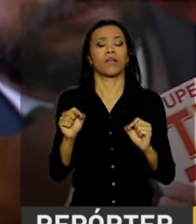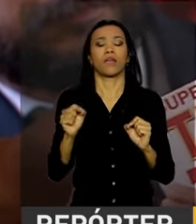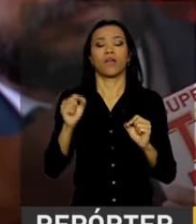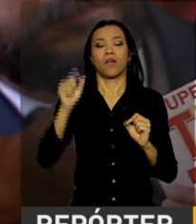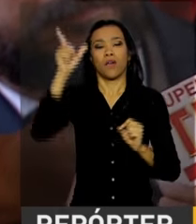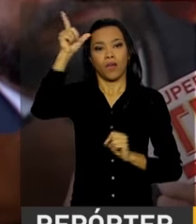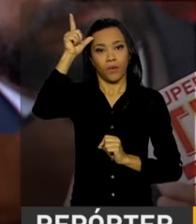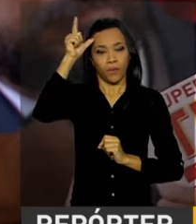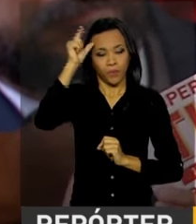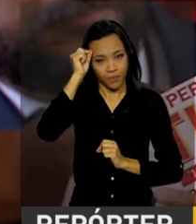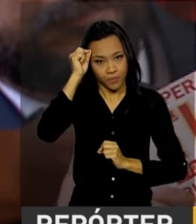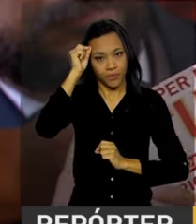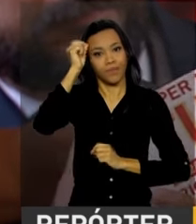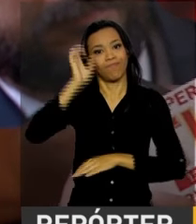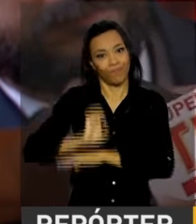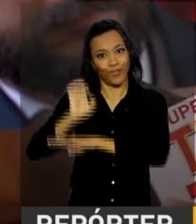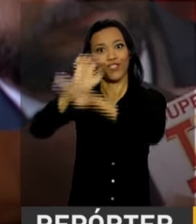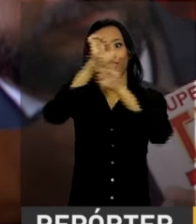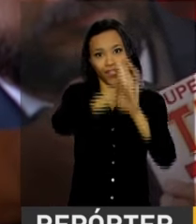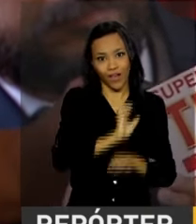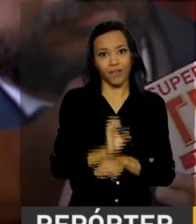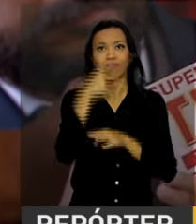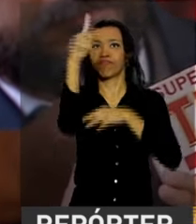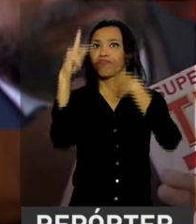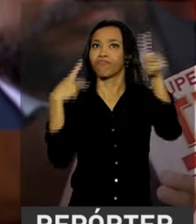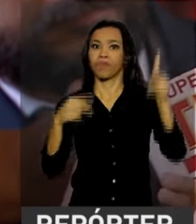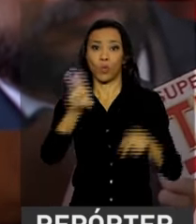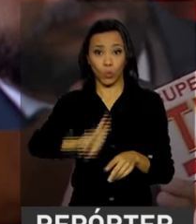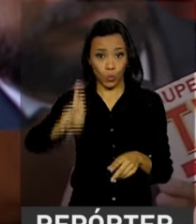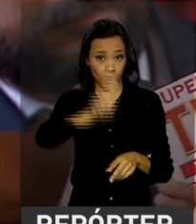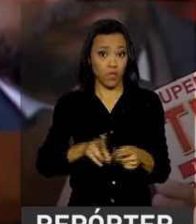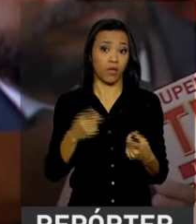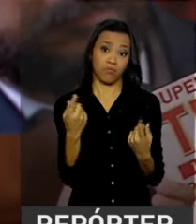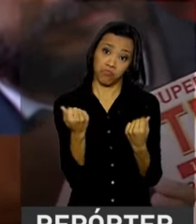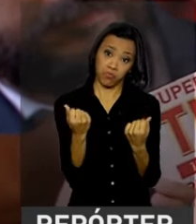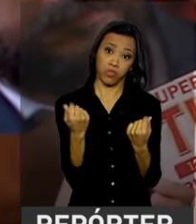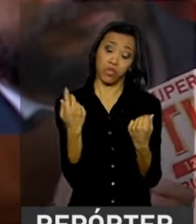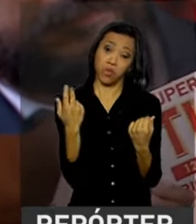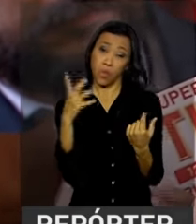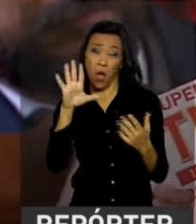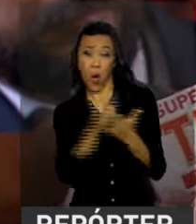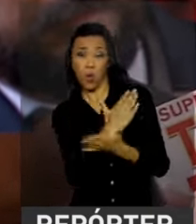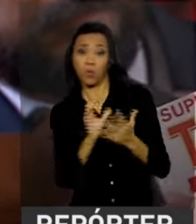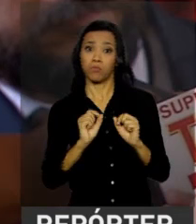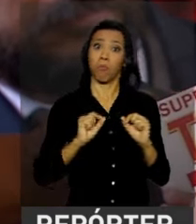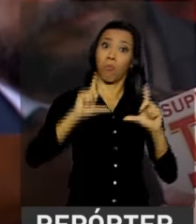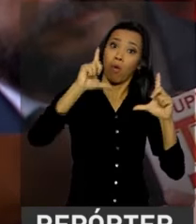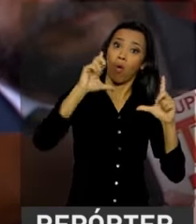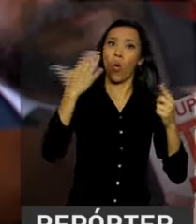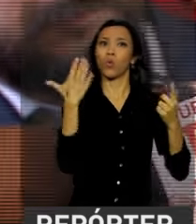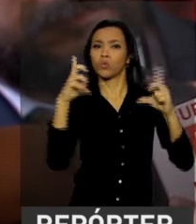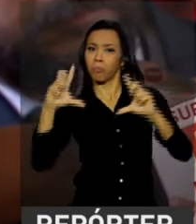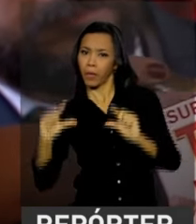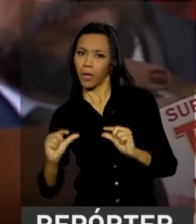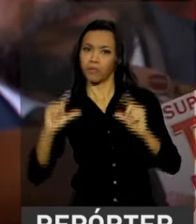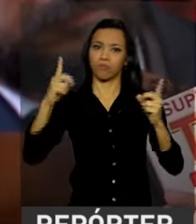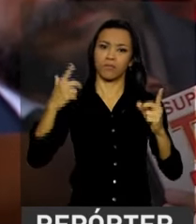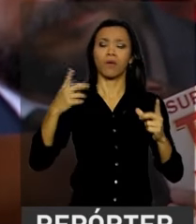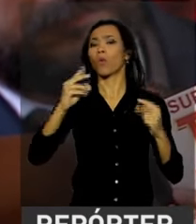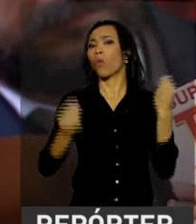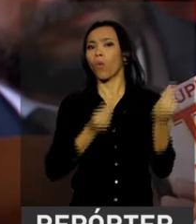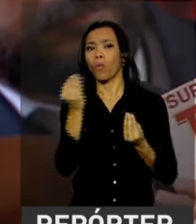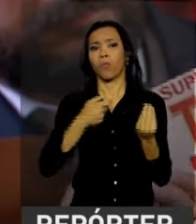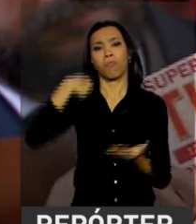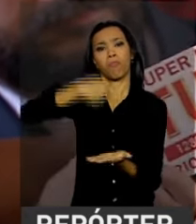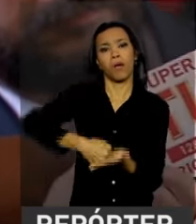estados que poderão utilizar esses recursos, uns mais e outros menos em função do total da dívida, para o pagamento de servidores,